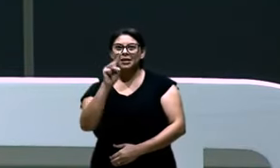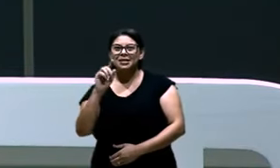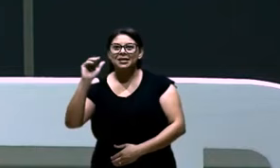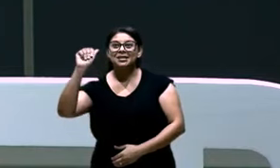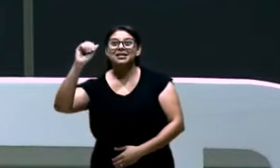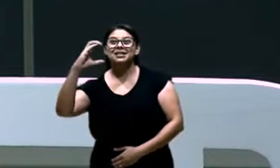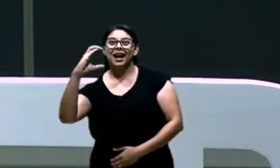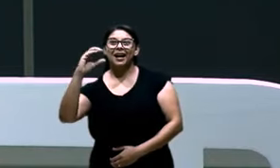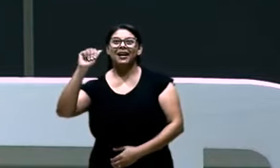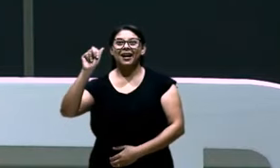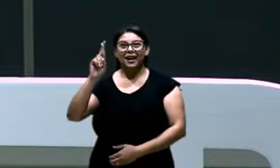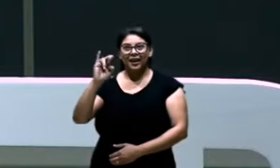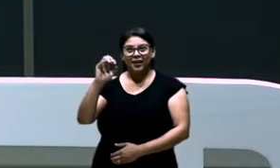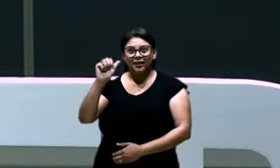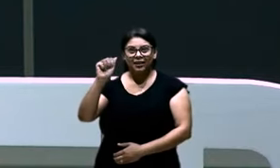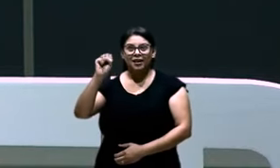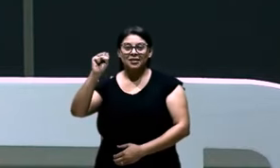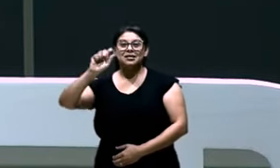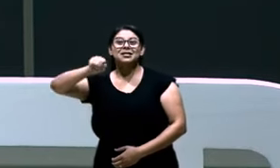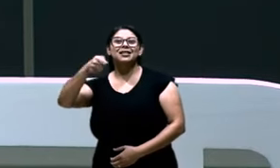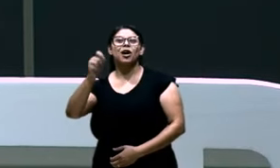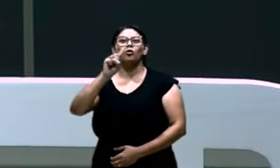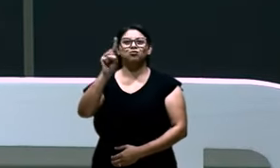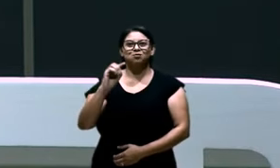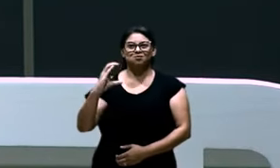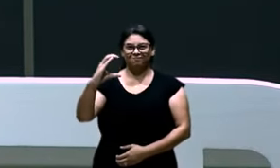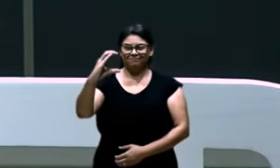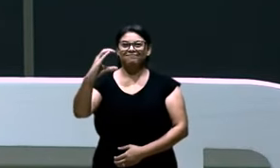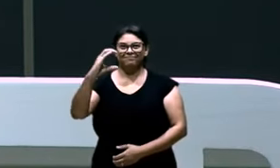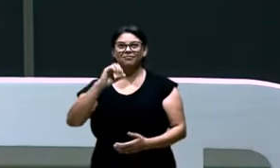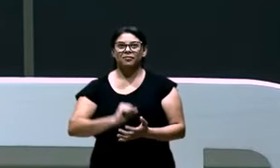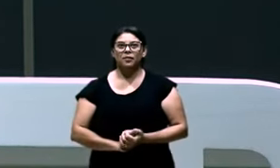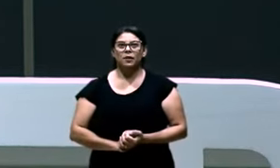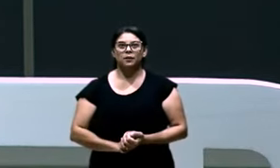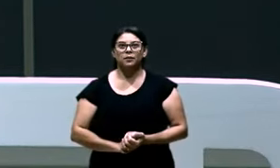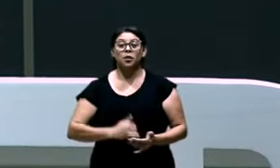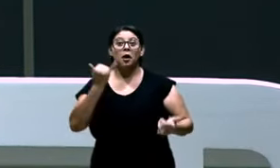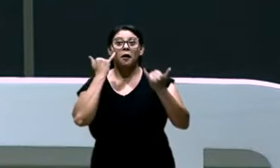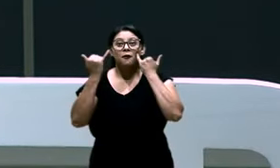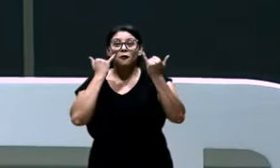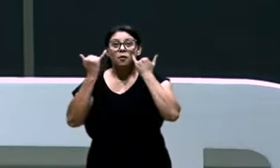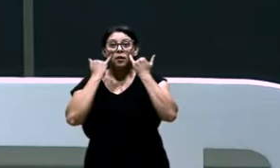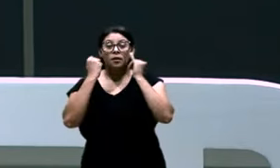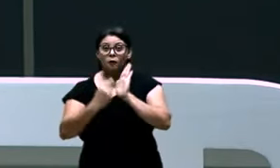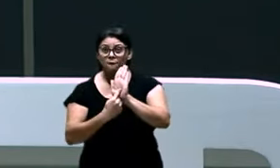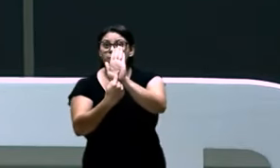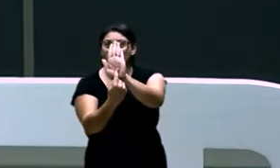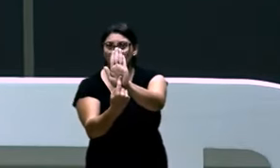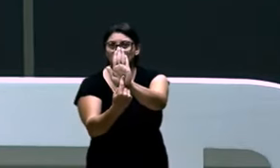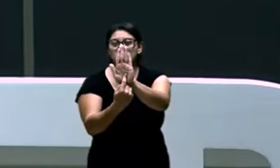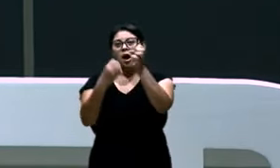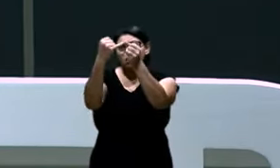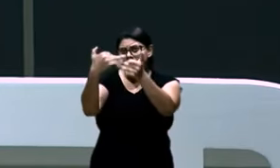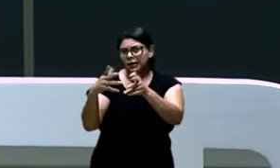versos 8, nos traz uma outra informação. E essa informação, permita-me aplicar, e é para nós que estamos aqui em cima. O